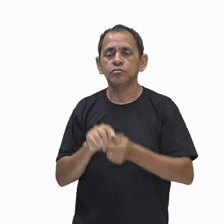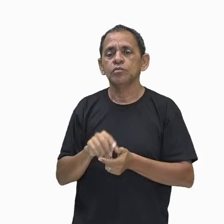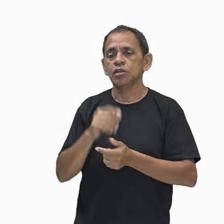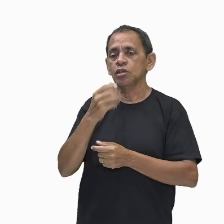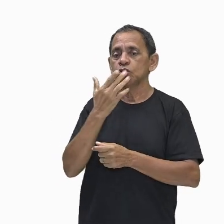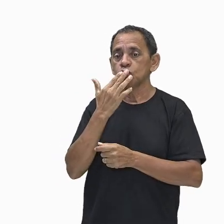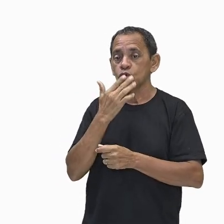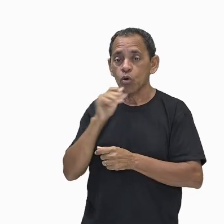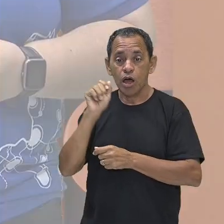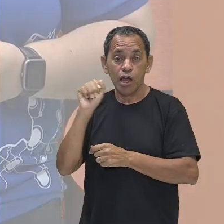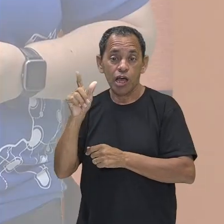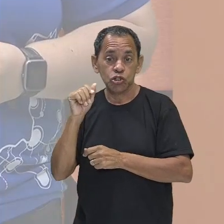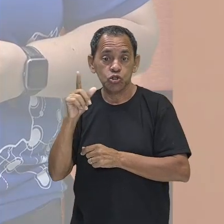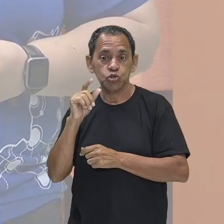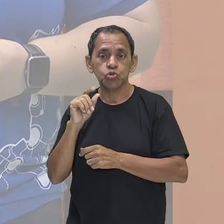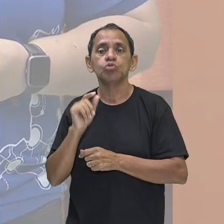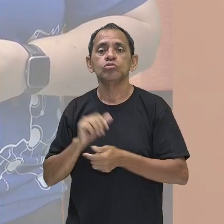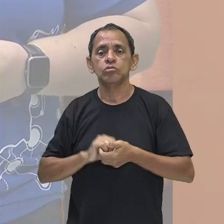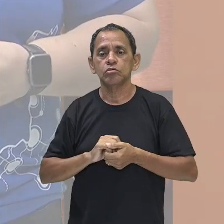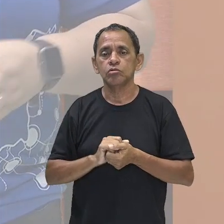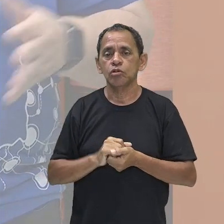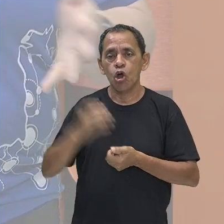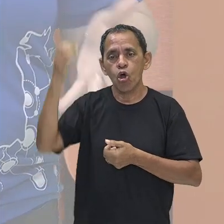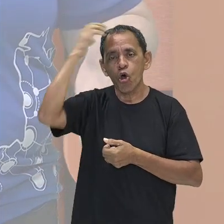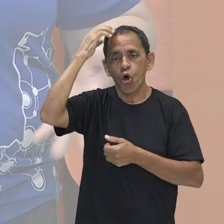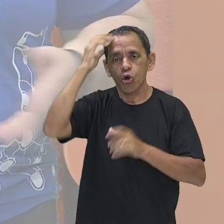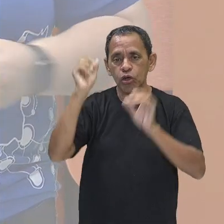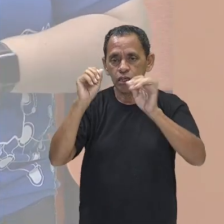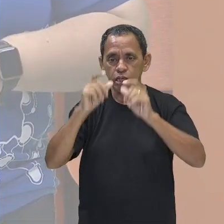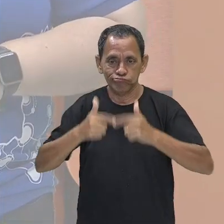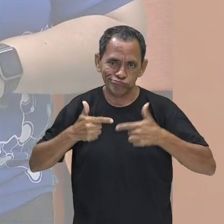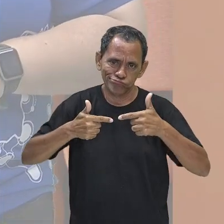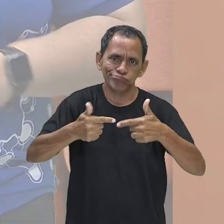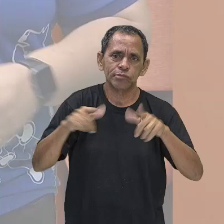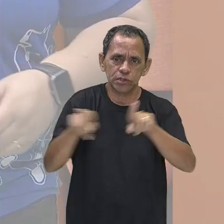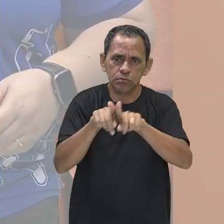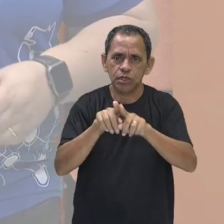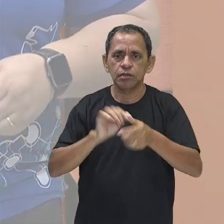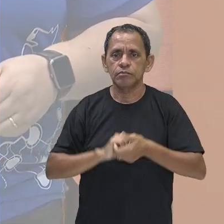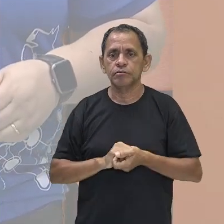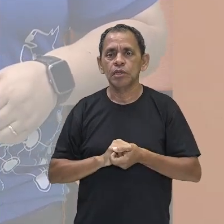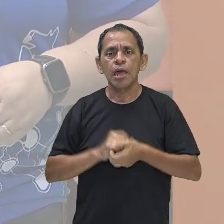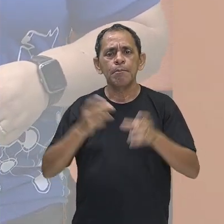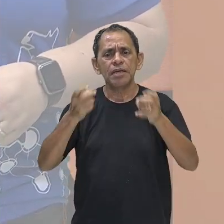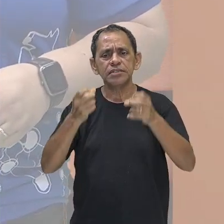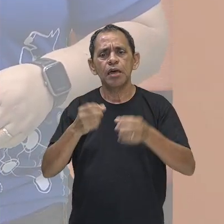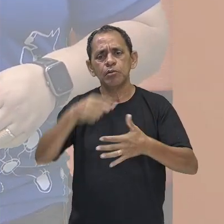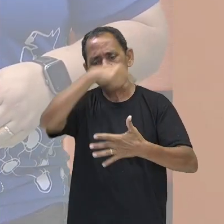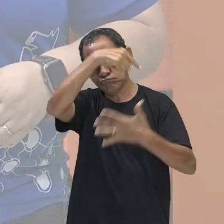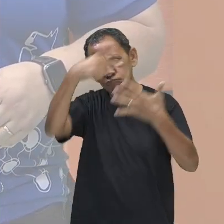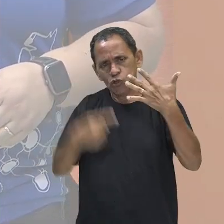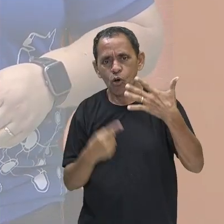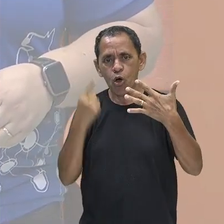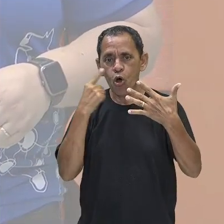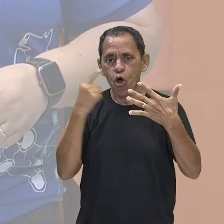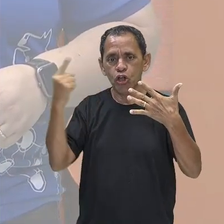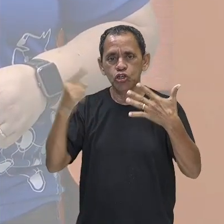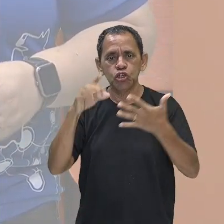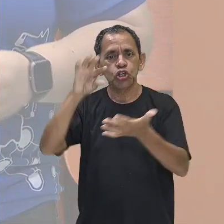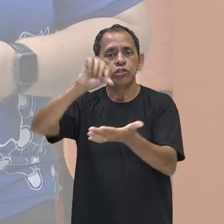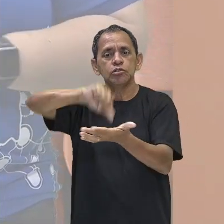então, aí a coroa de guerra, tá? Então, olha só, acompanha aqui comigo algumas